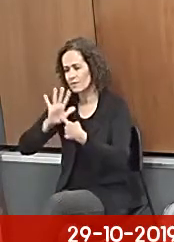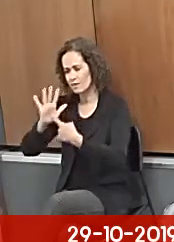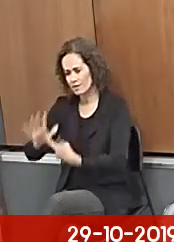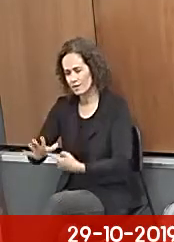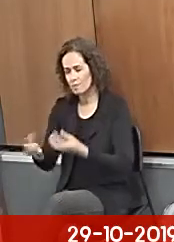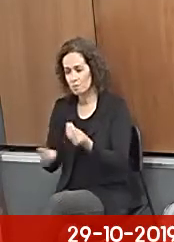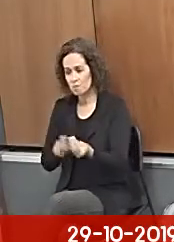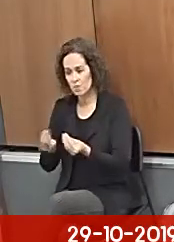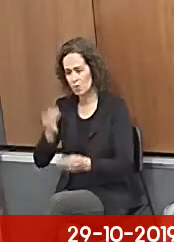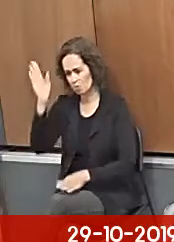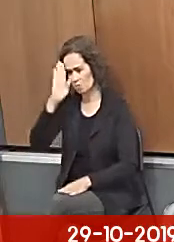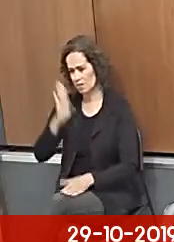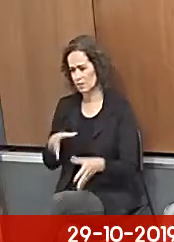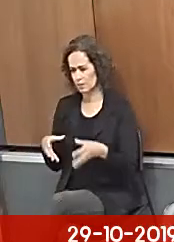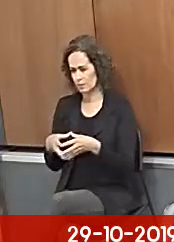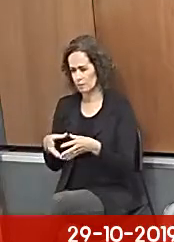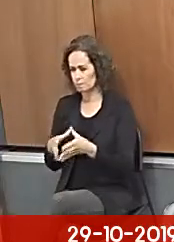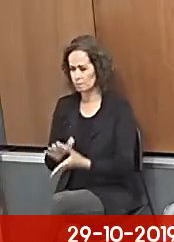seleção brasileira.